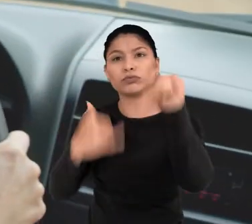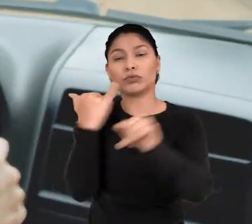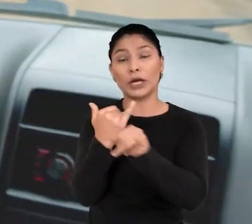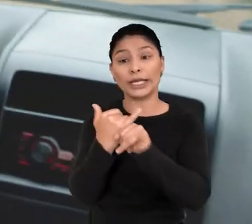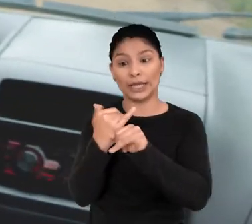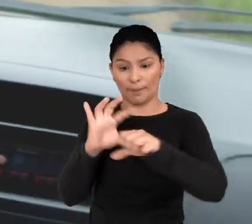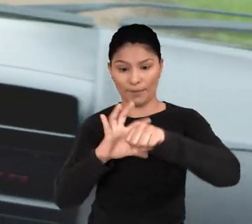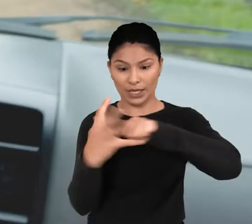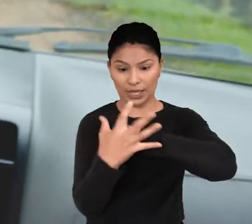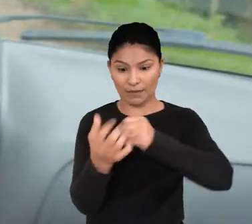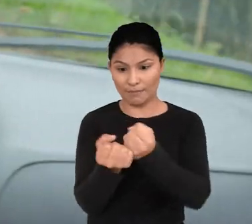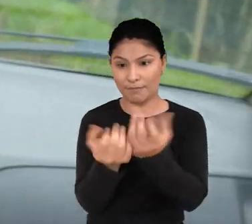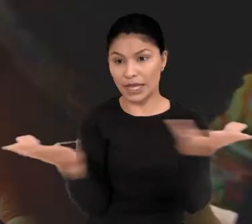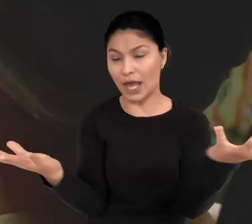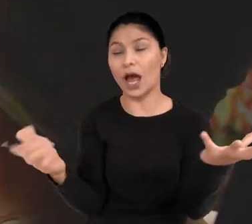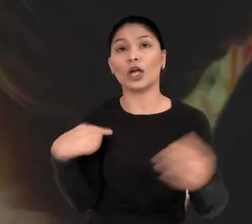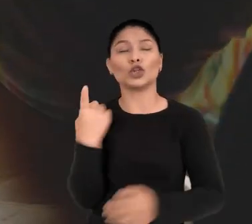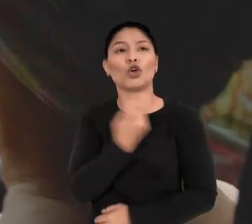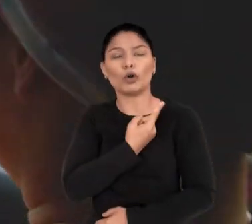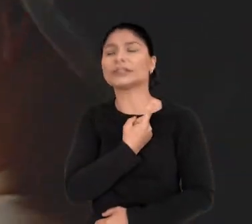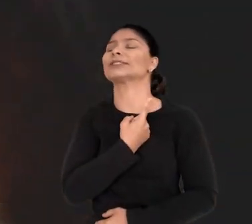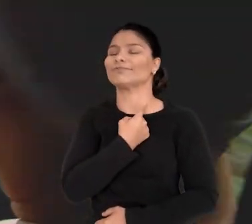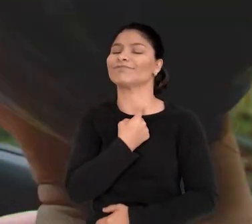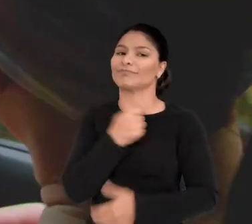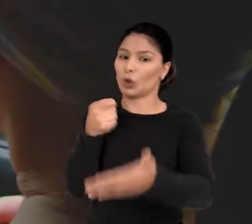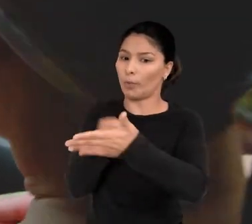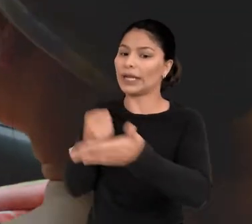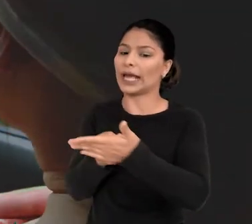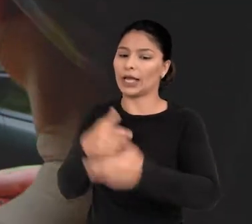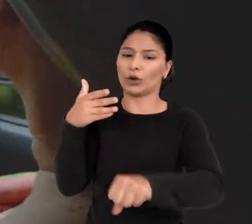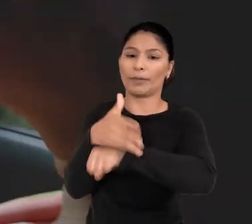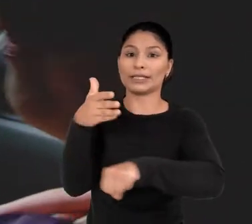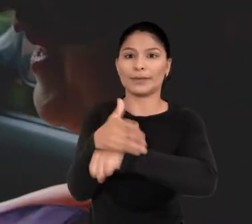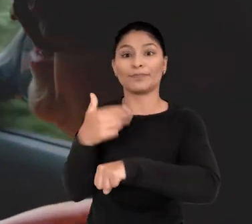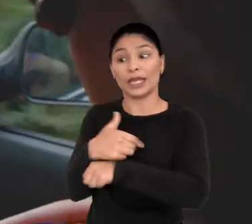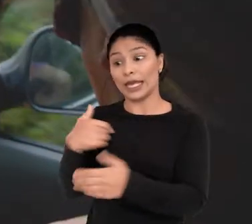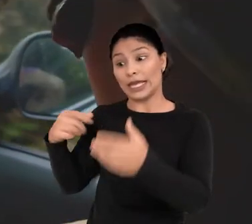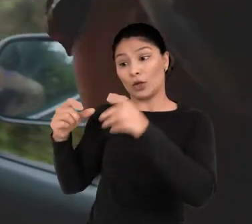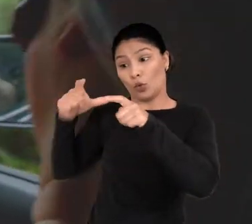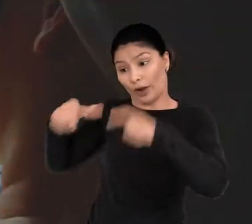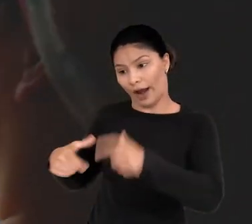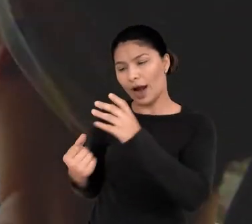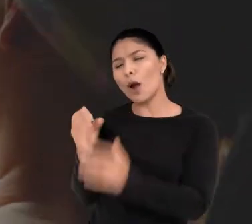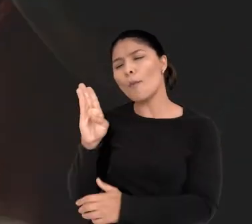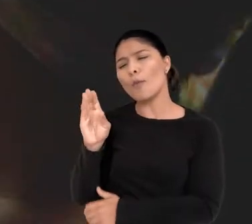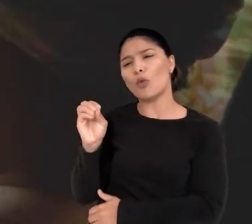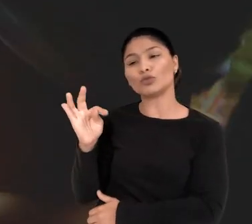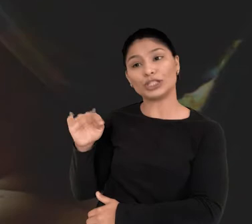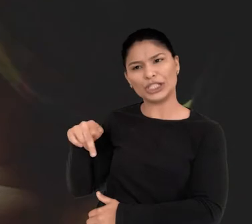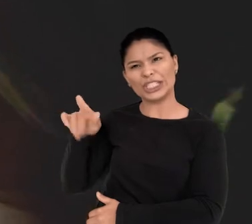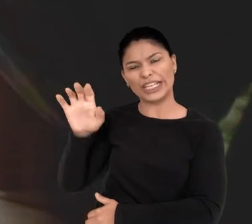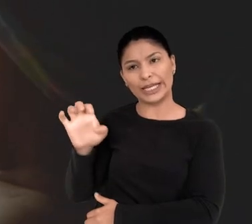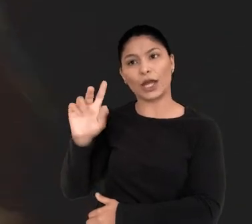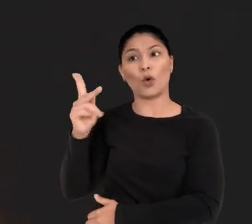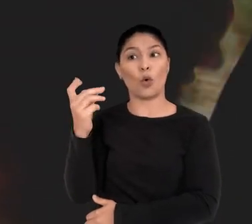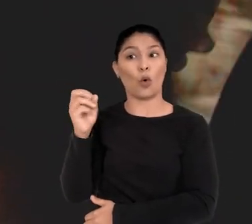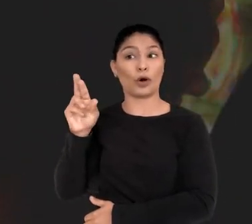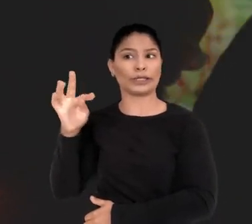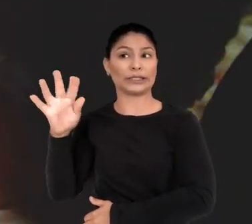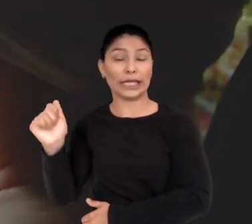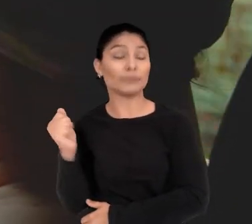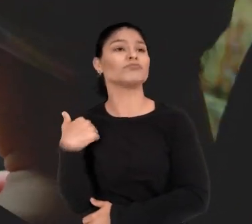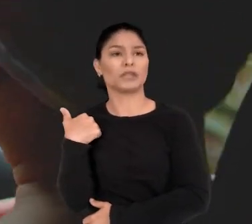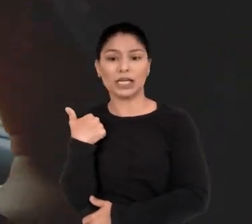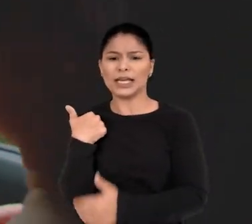virtual ao qual nós fomos submetidos durante a pandemia É, a Botique da Horta foi pioneira, gente do céu Mas